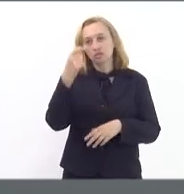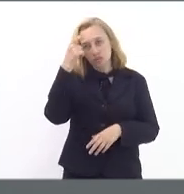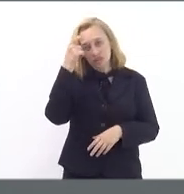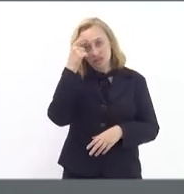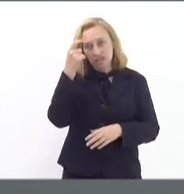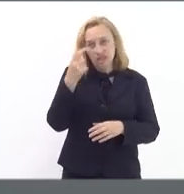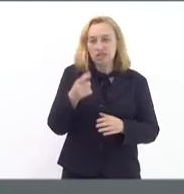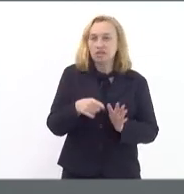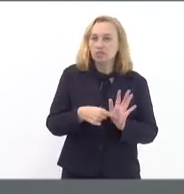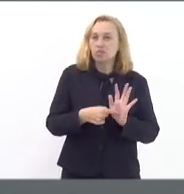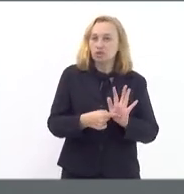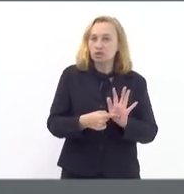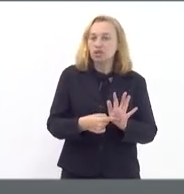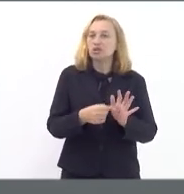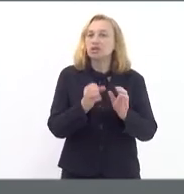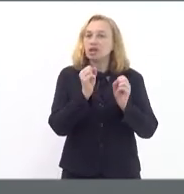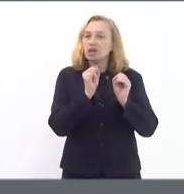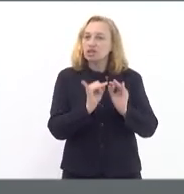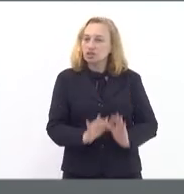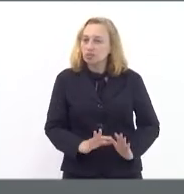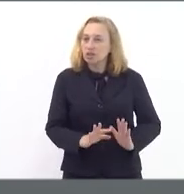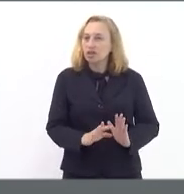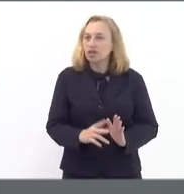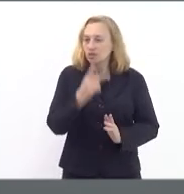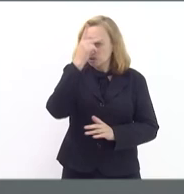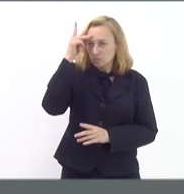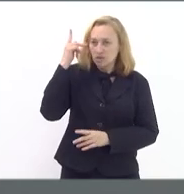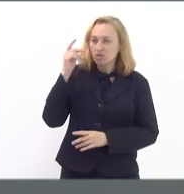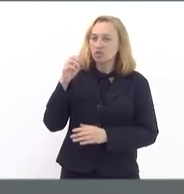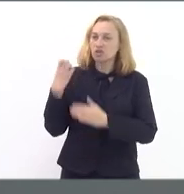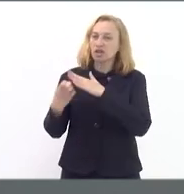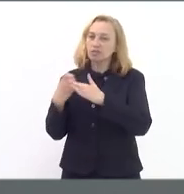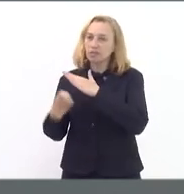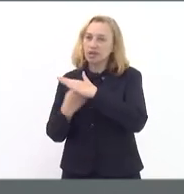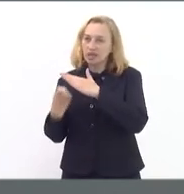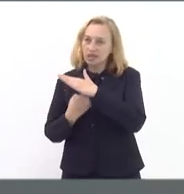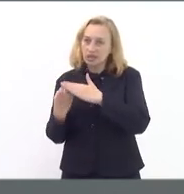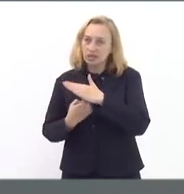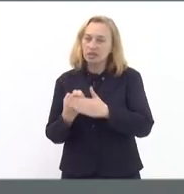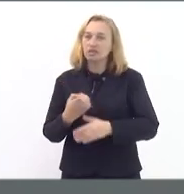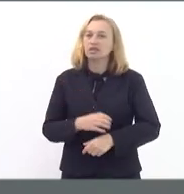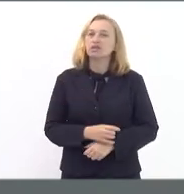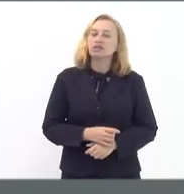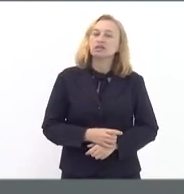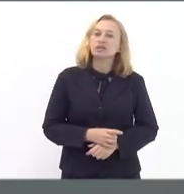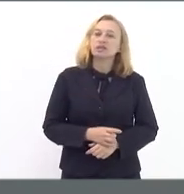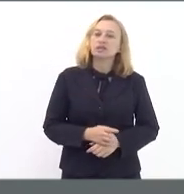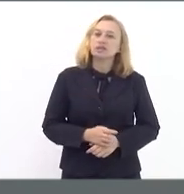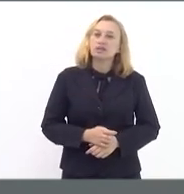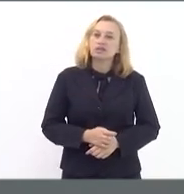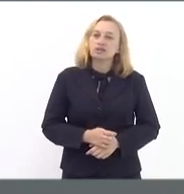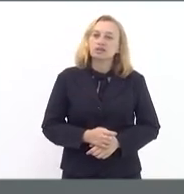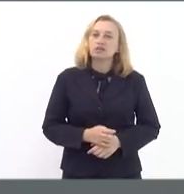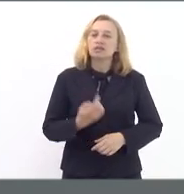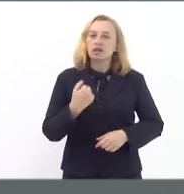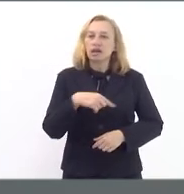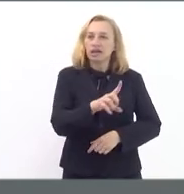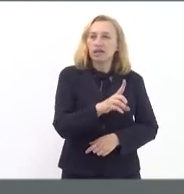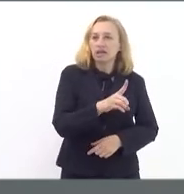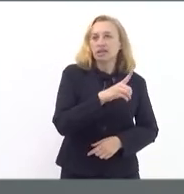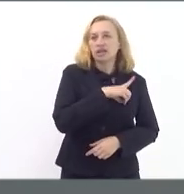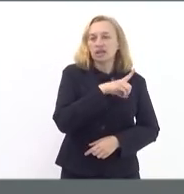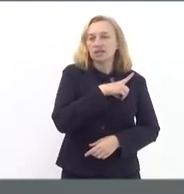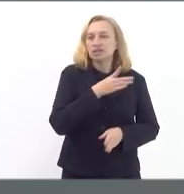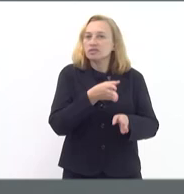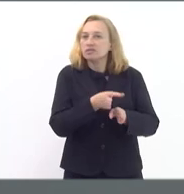conscientização explicamos que ele pode ser o pessoal da SuperVia pode ser policial Nosso Lar é fazer a comunicação que a gente vai levar para delegacia vai